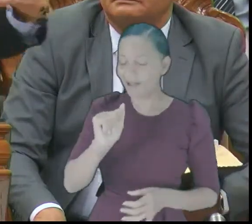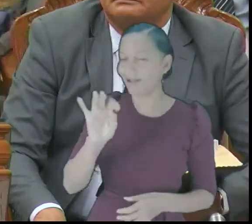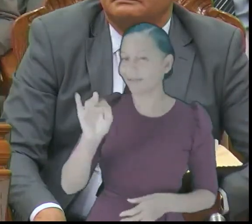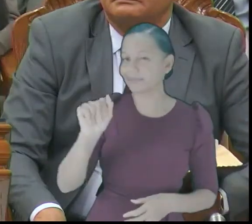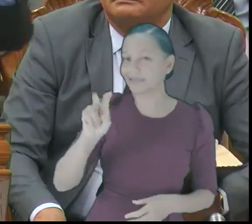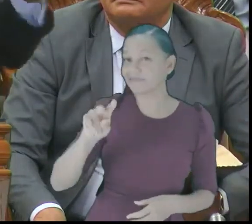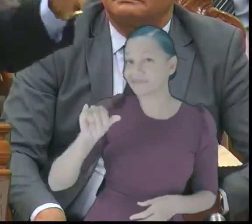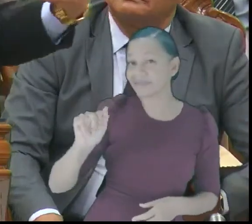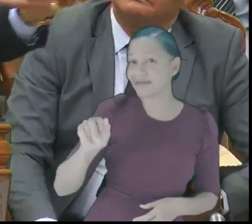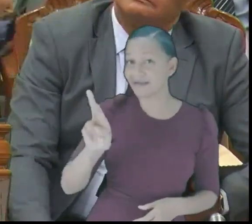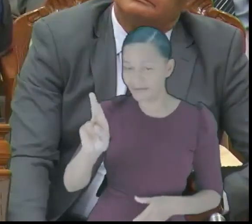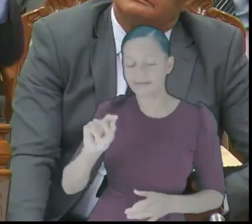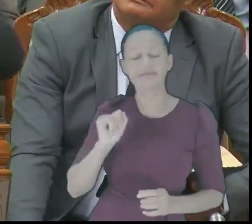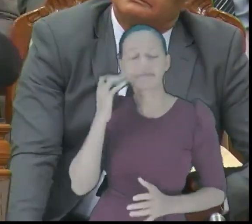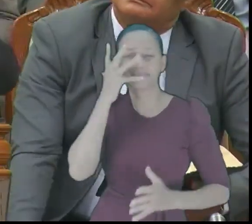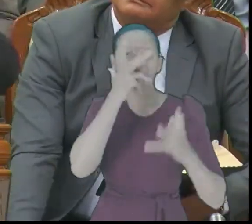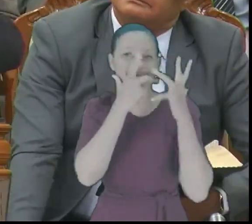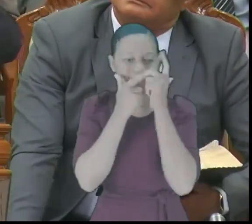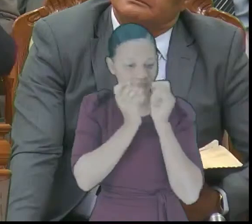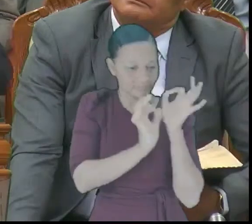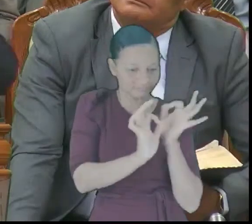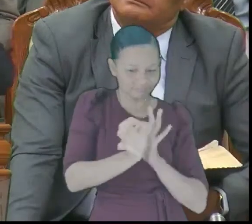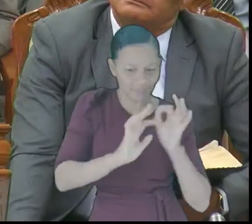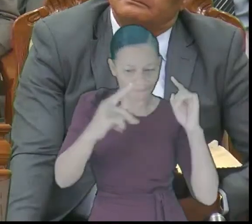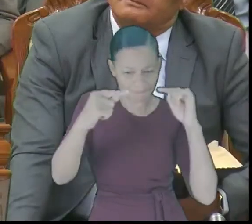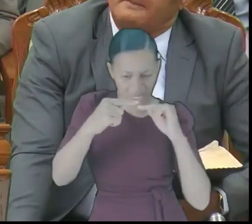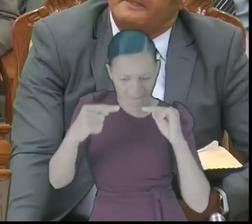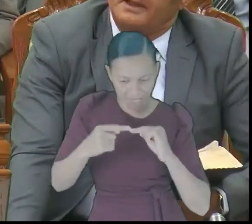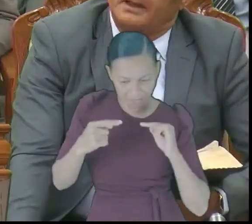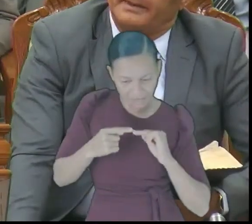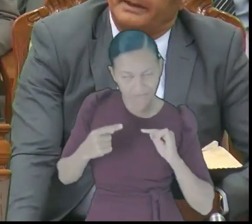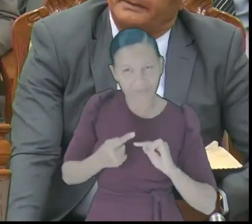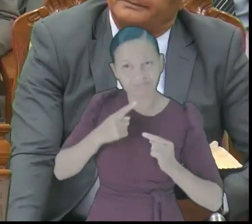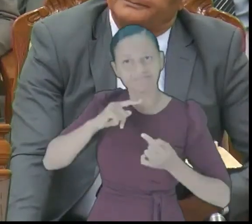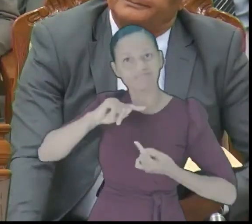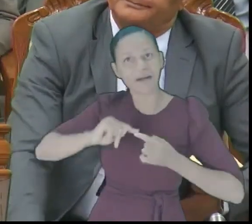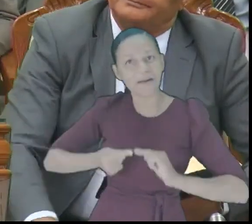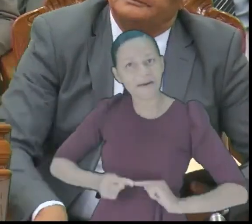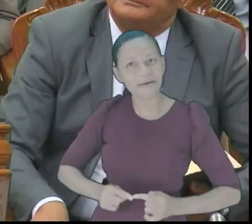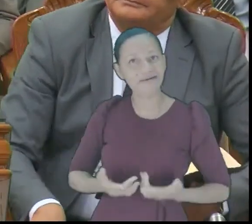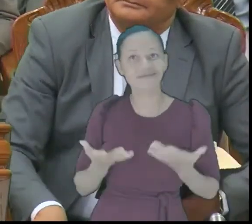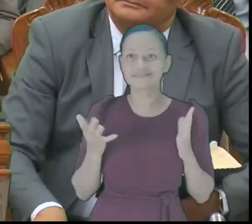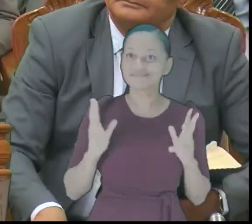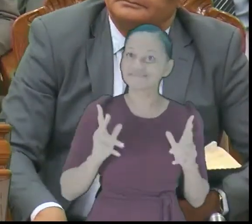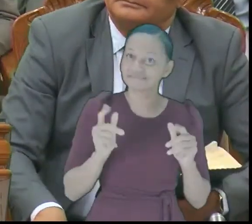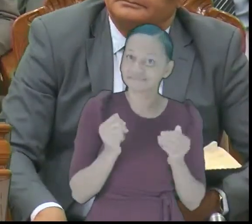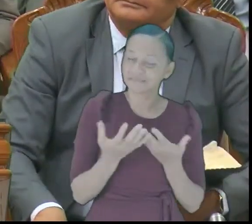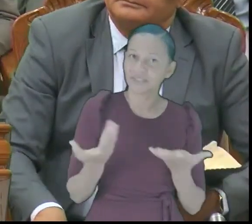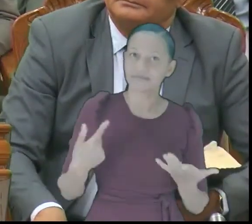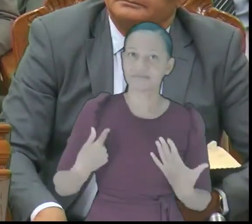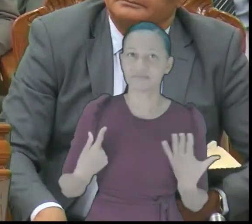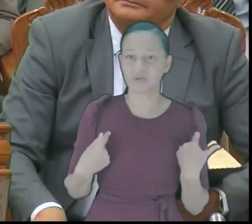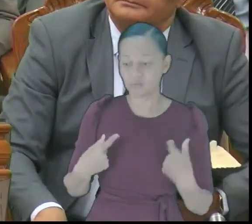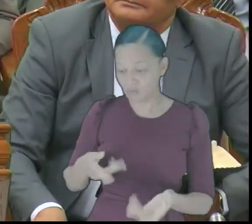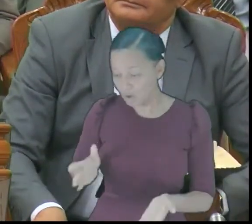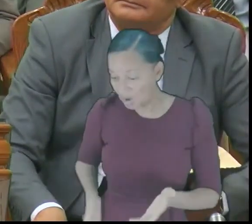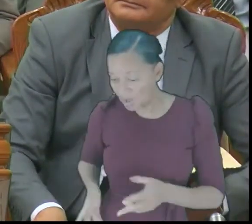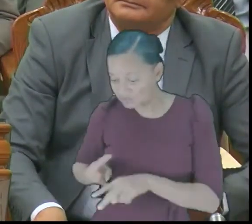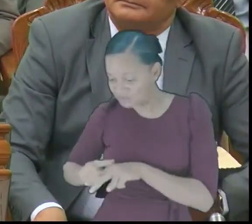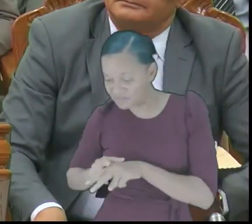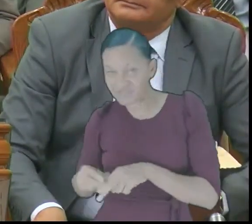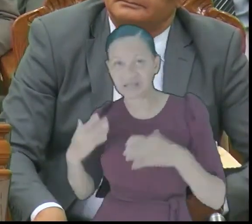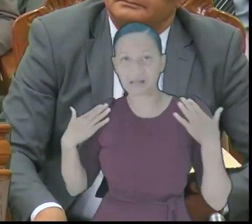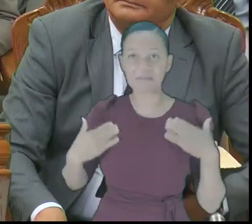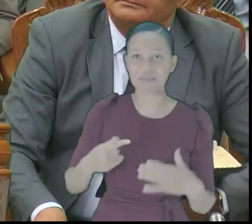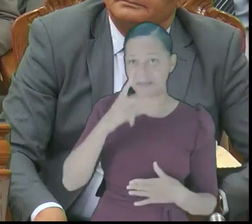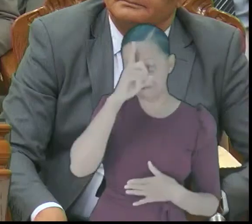é beleza, é organização. É uma coisa que combine com a outra. Por que é que eu não estou aqui com uma calça verde e uma camisa